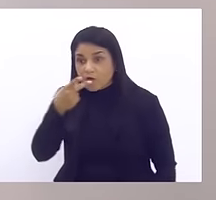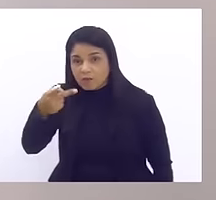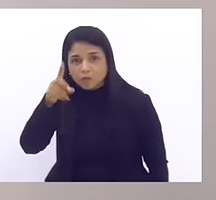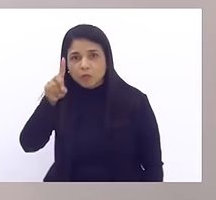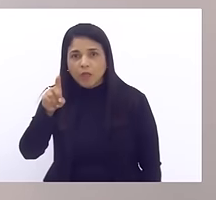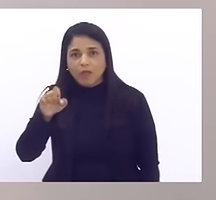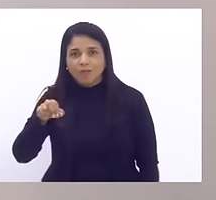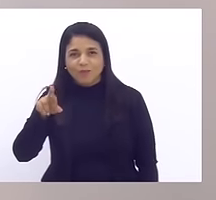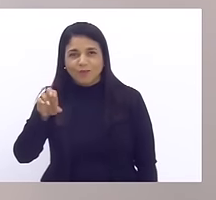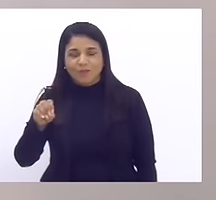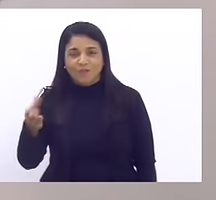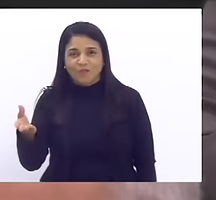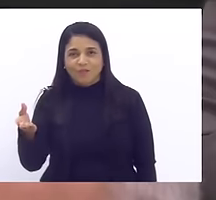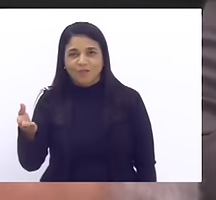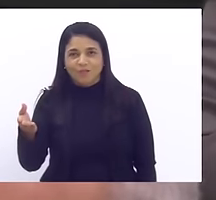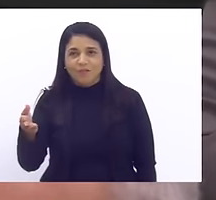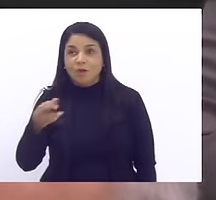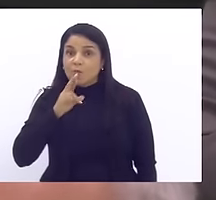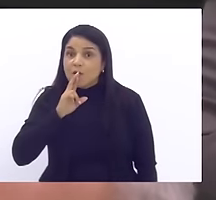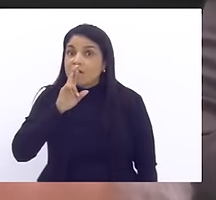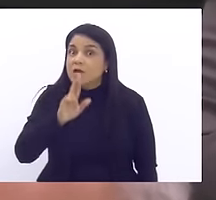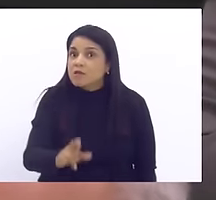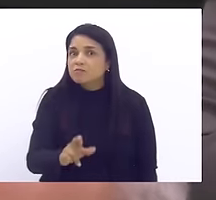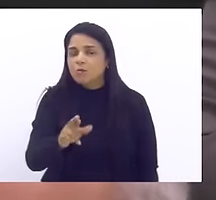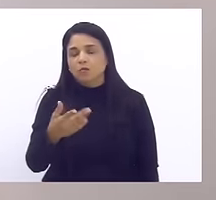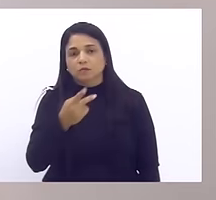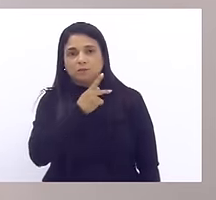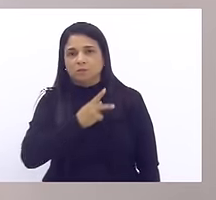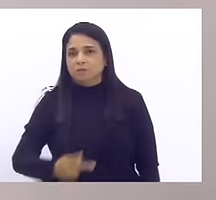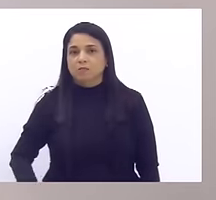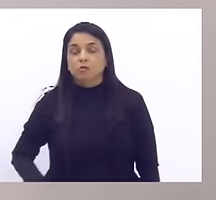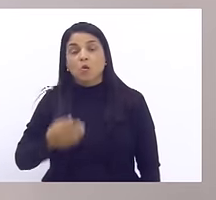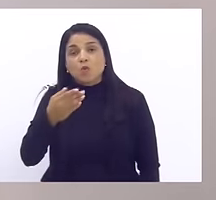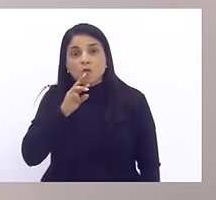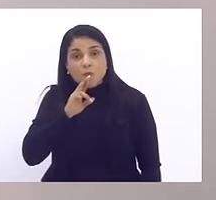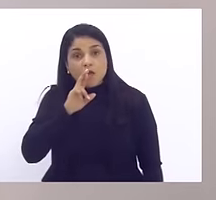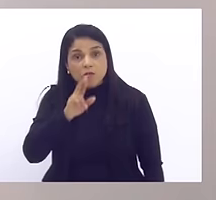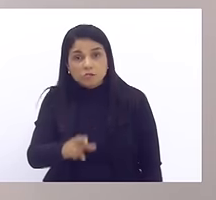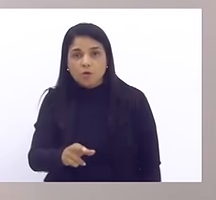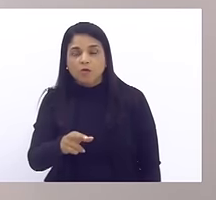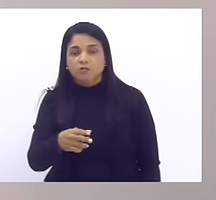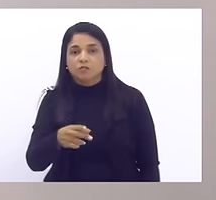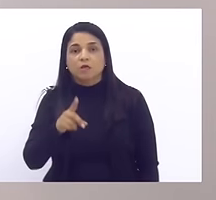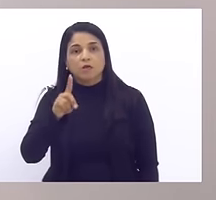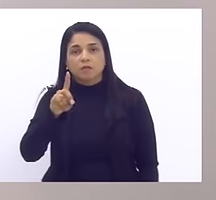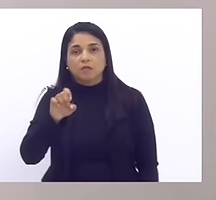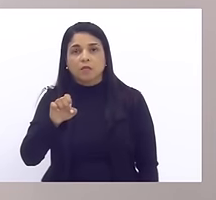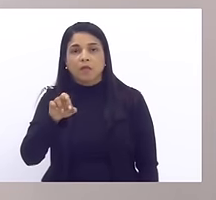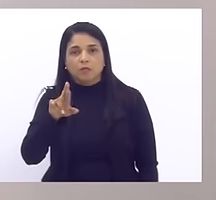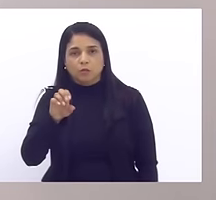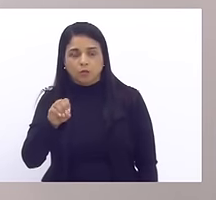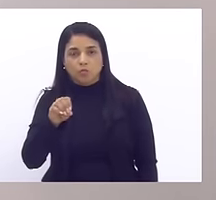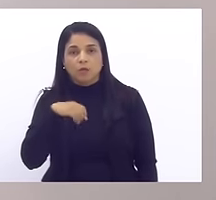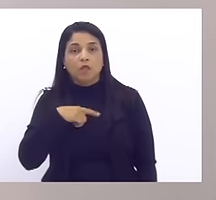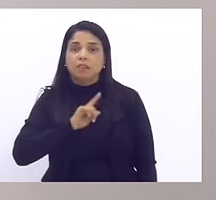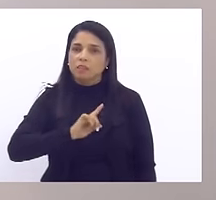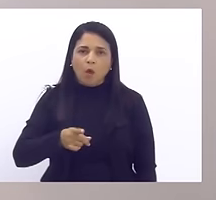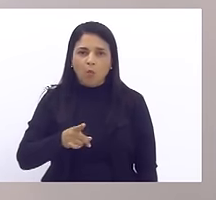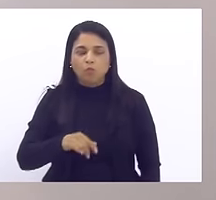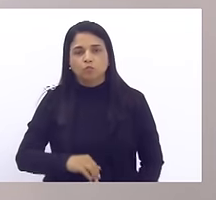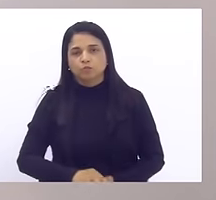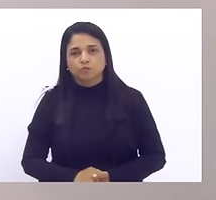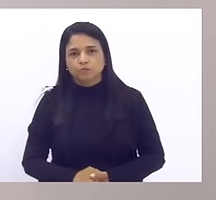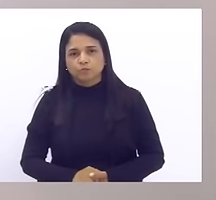Detro Presidente não quero uma resposta do deto do deputado Val eu quero uma resposta eu não quero a sua opinião o Detro